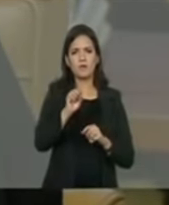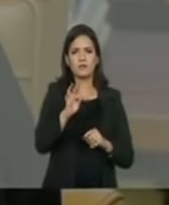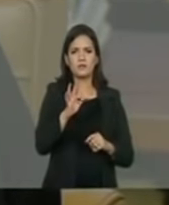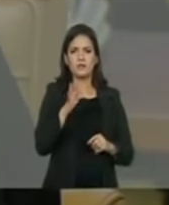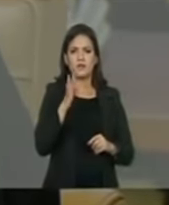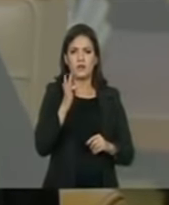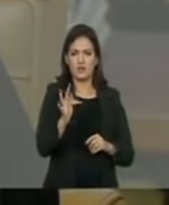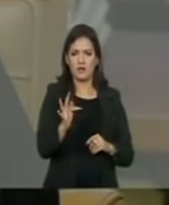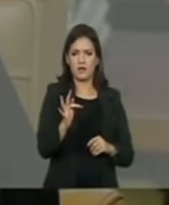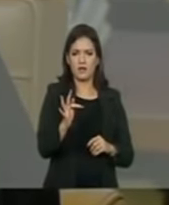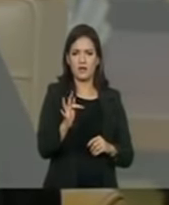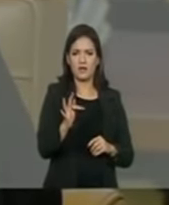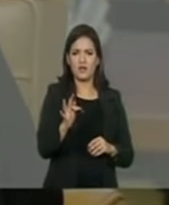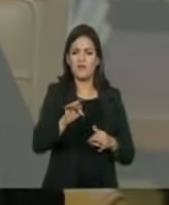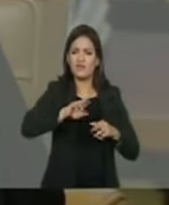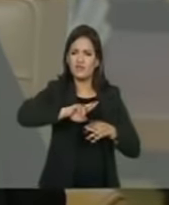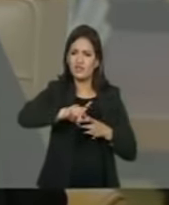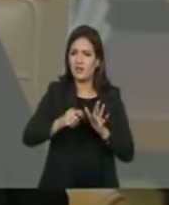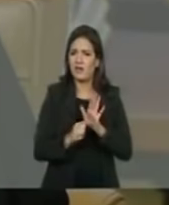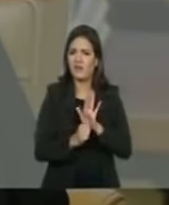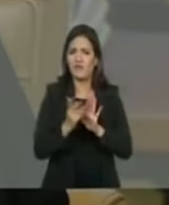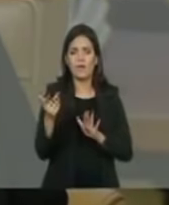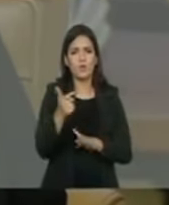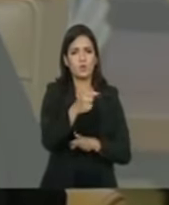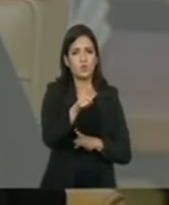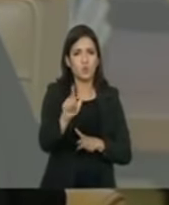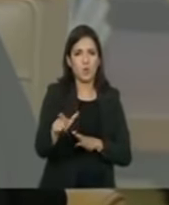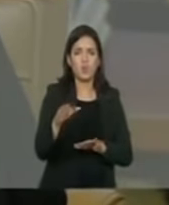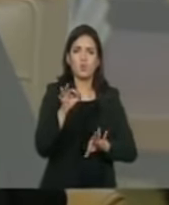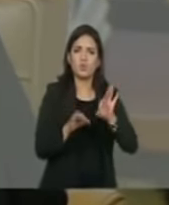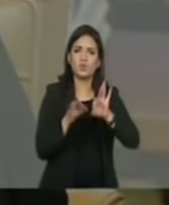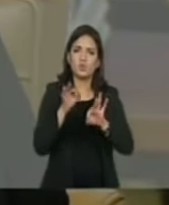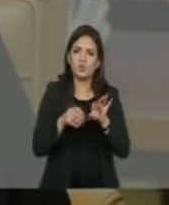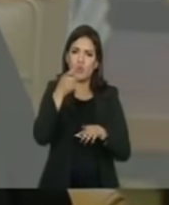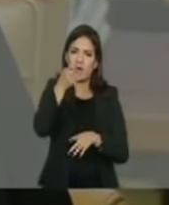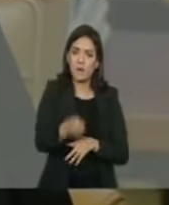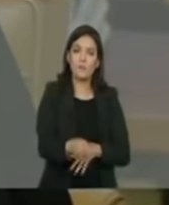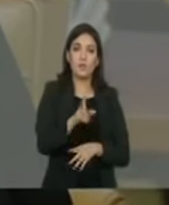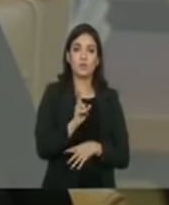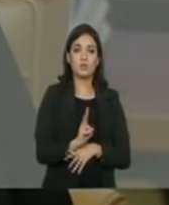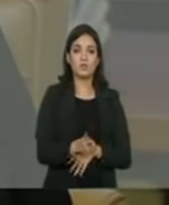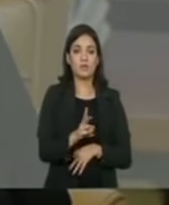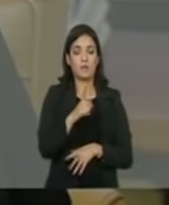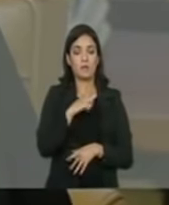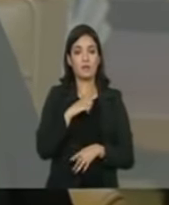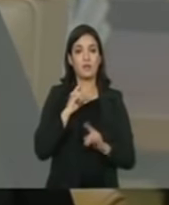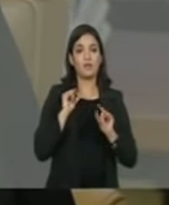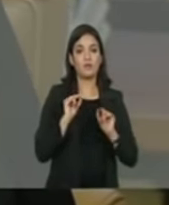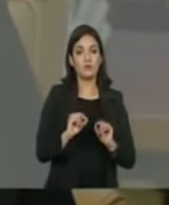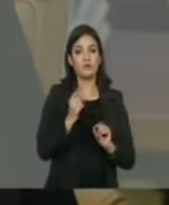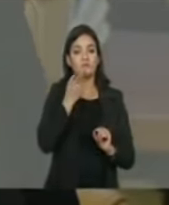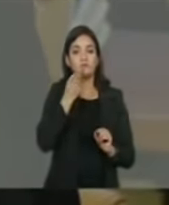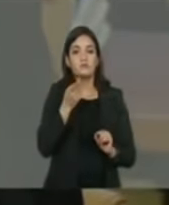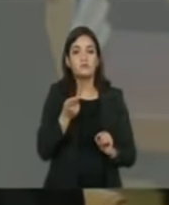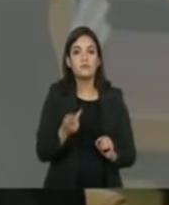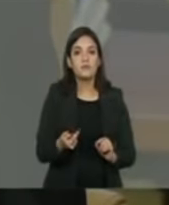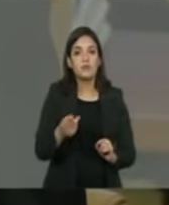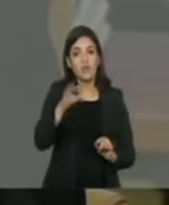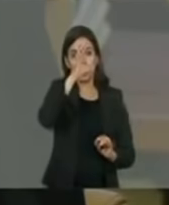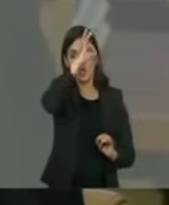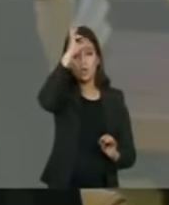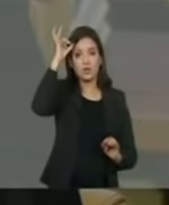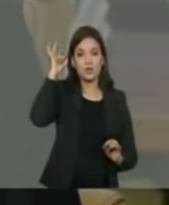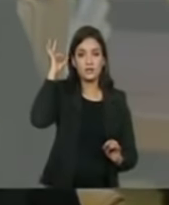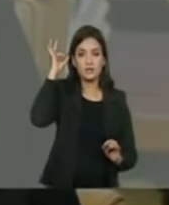e em diversos outros julgamentos sempre tendo em consideração a presunção de inocência tal como formalmente